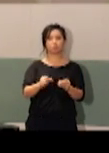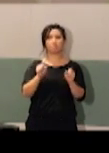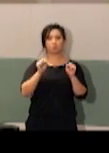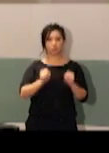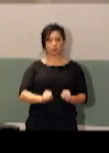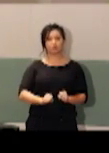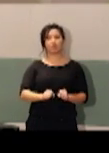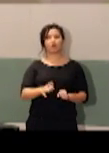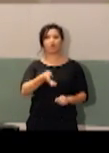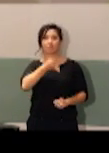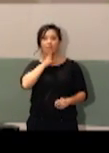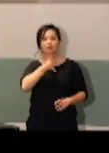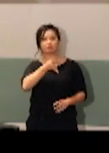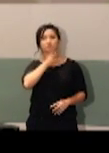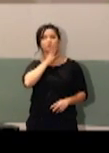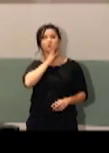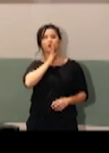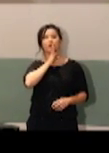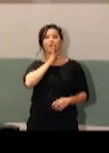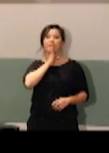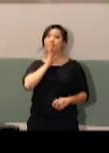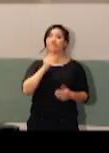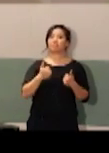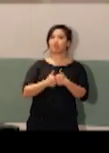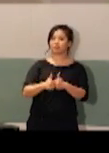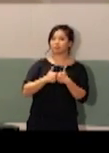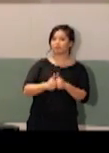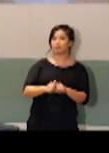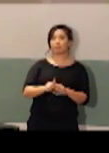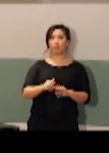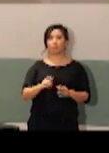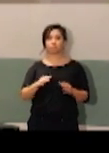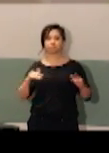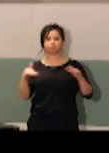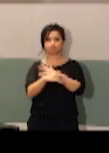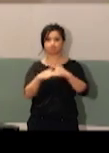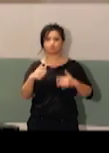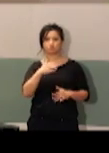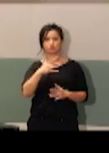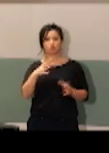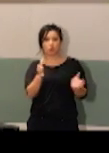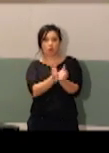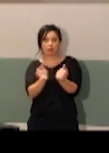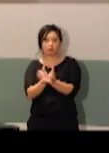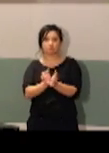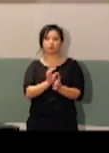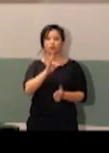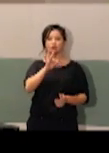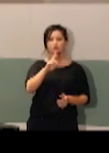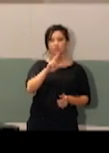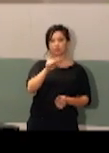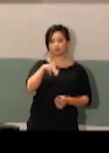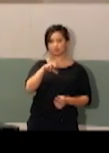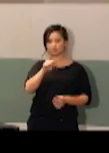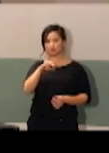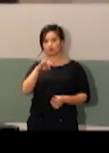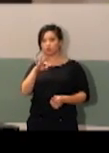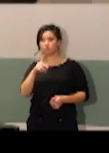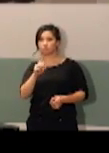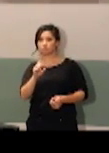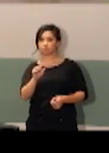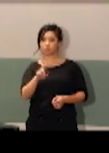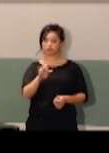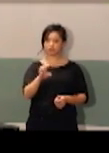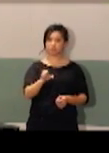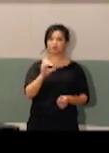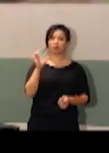novas modalidades de transporte coletivo, de qualidade, sem atraso, sem fazer BRT, que